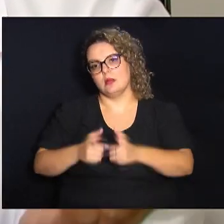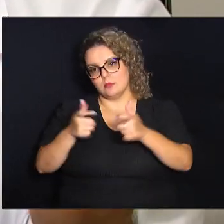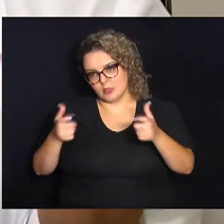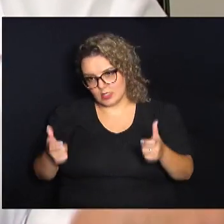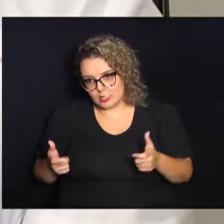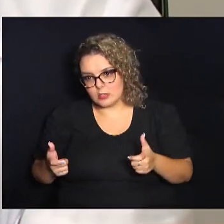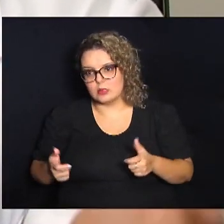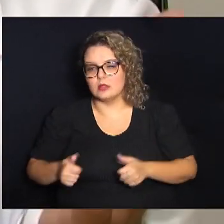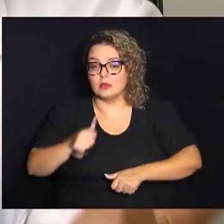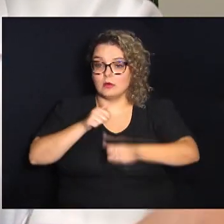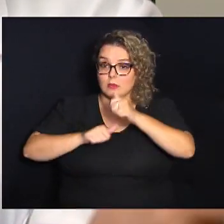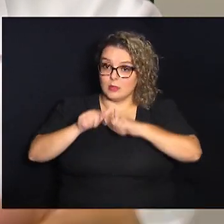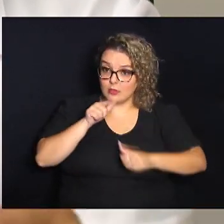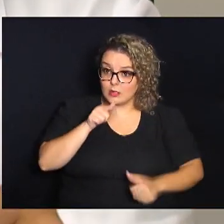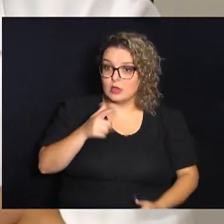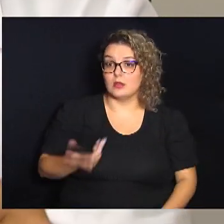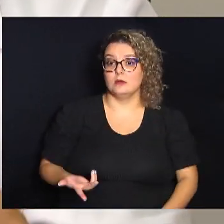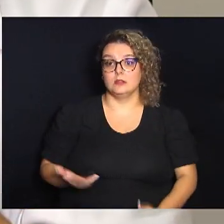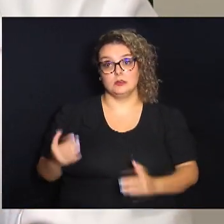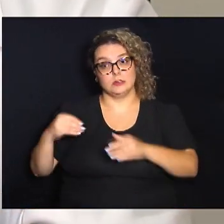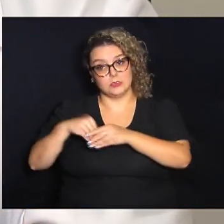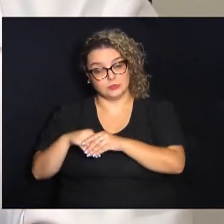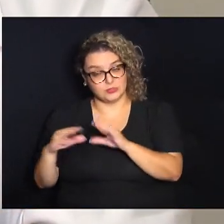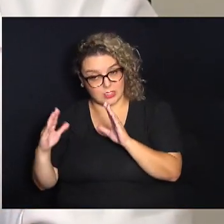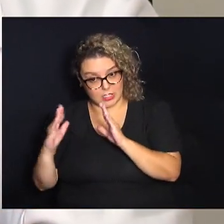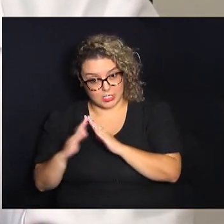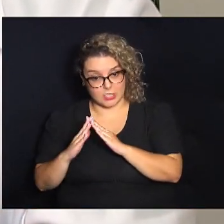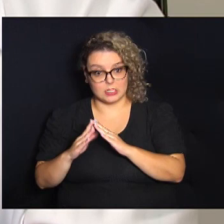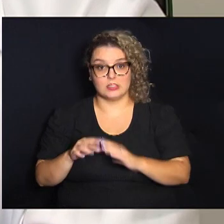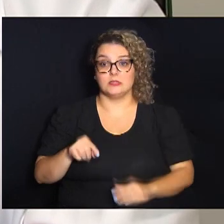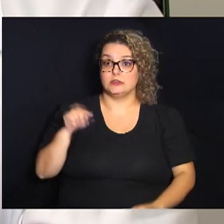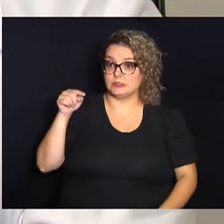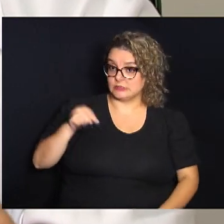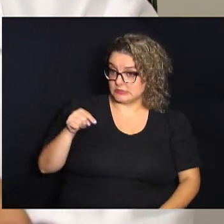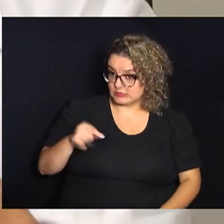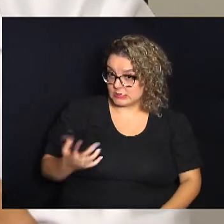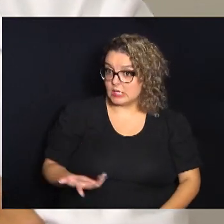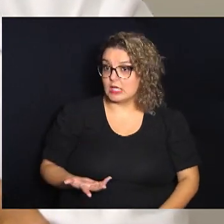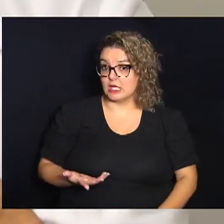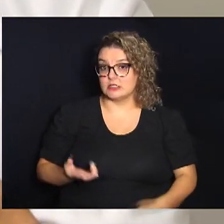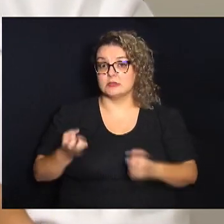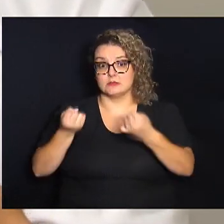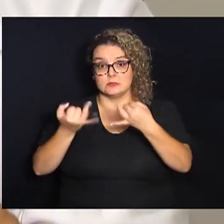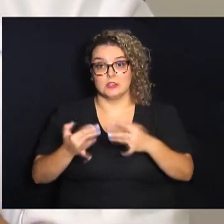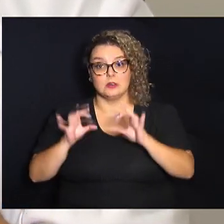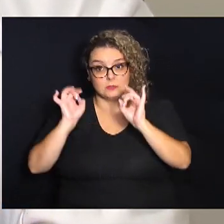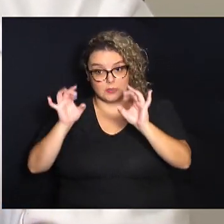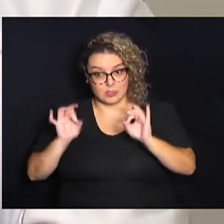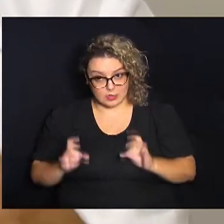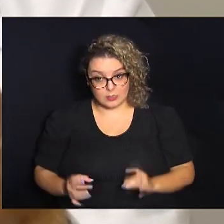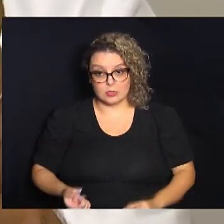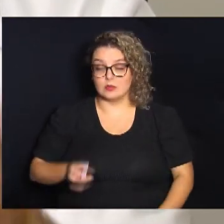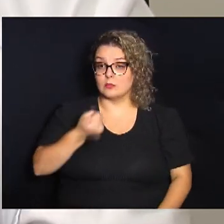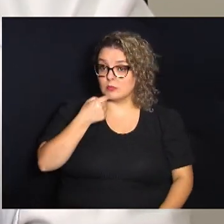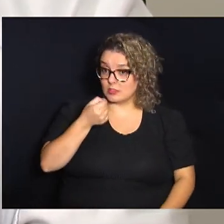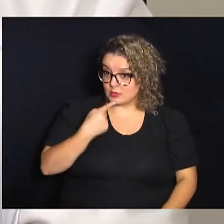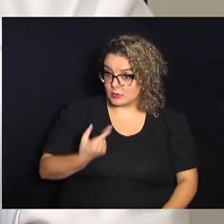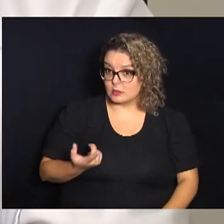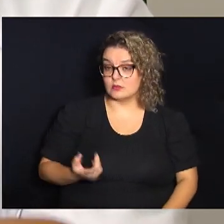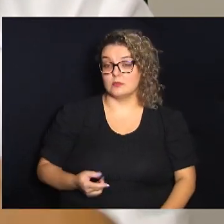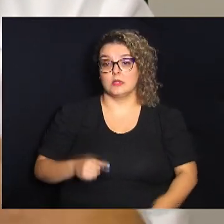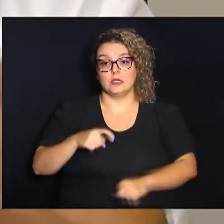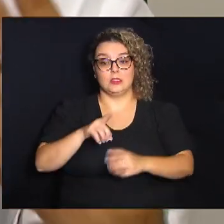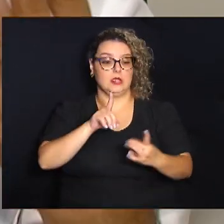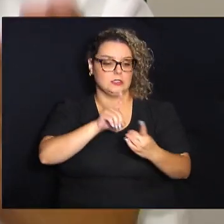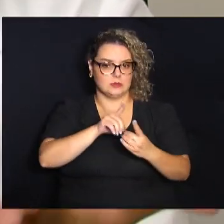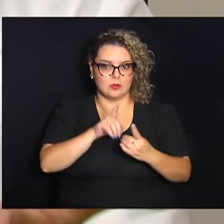uma hidratação por via oral em casa, e essa orientação específica sobre medicações. Então, nessa